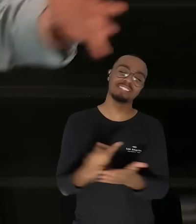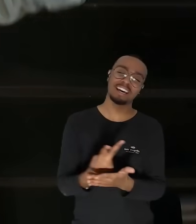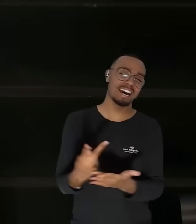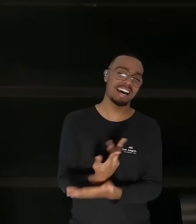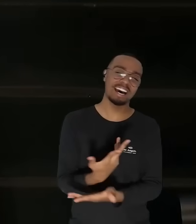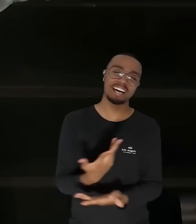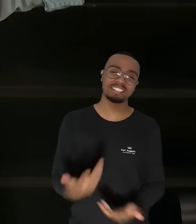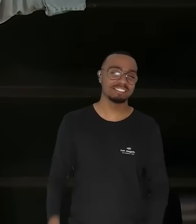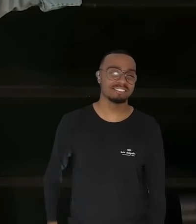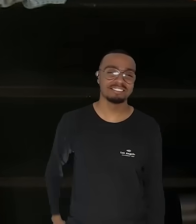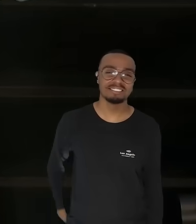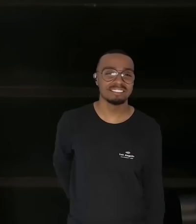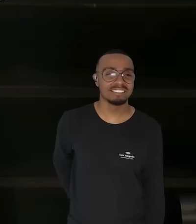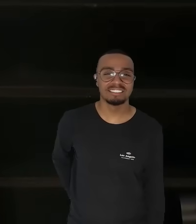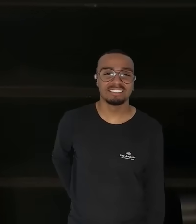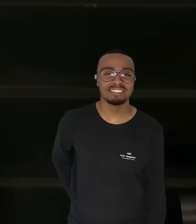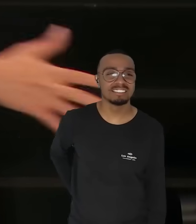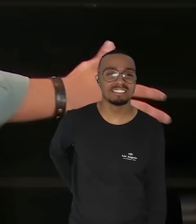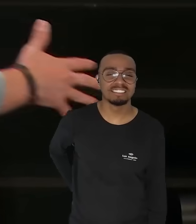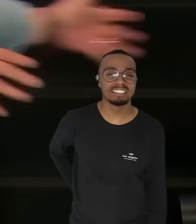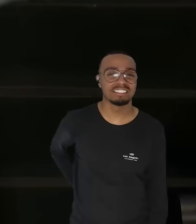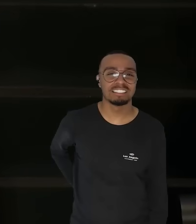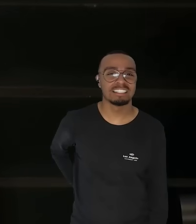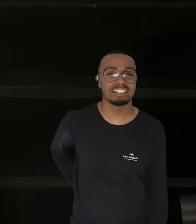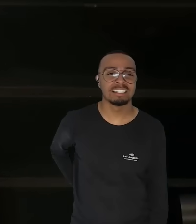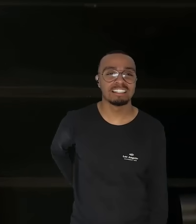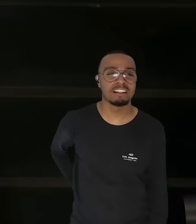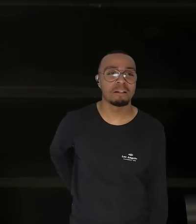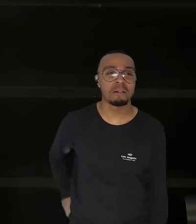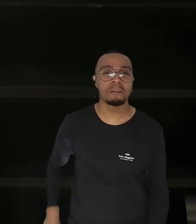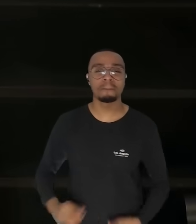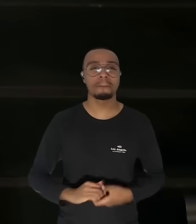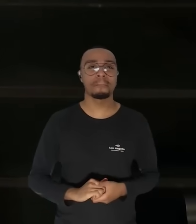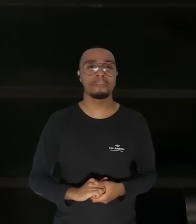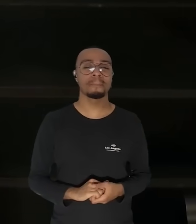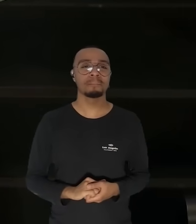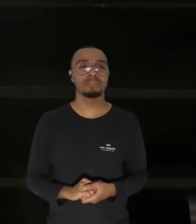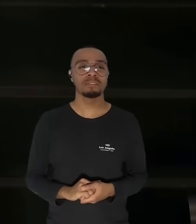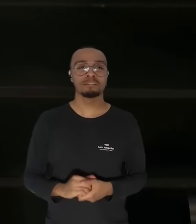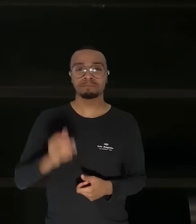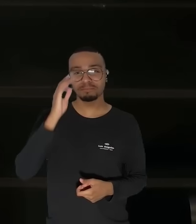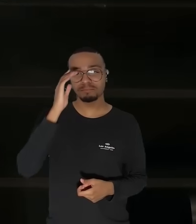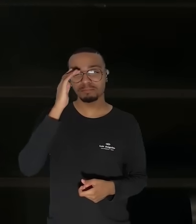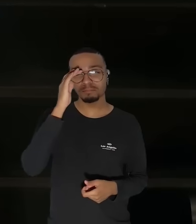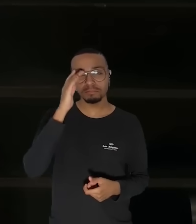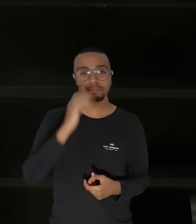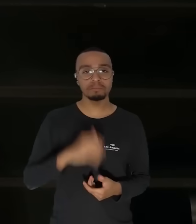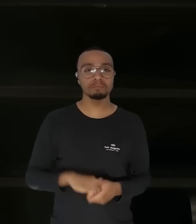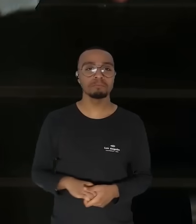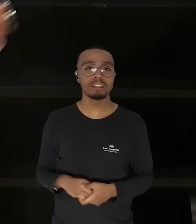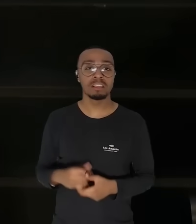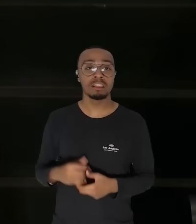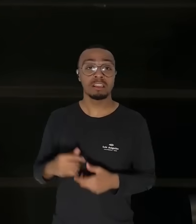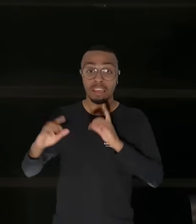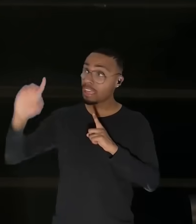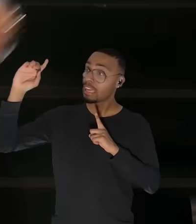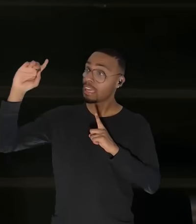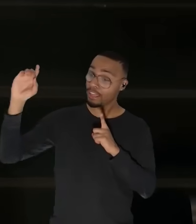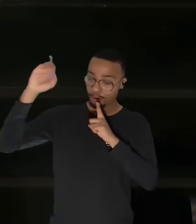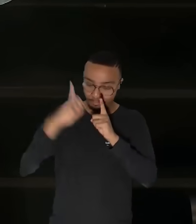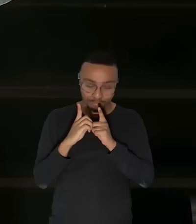Se Deus estivesse comigo, eu seria sempre feliz. Se Deus estivesse comigo, eu